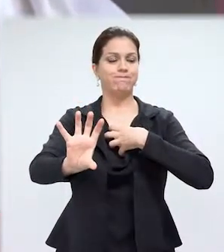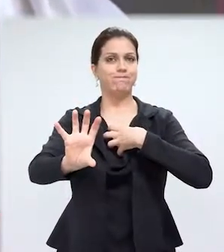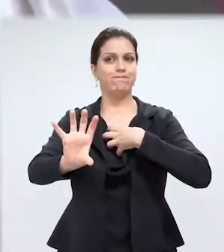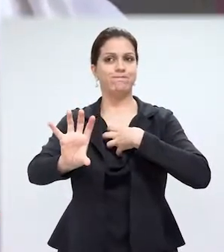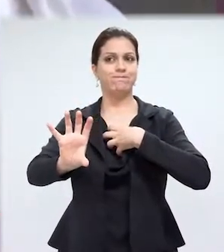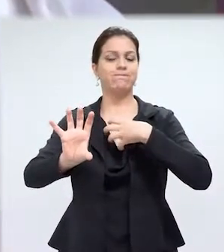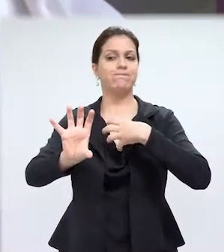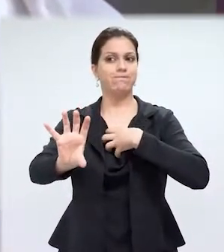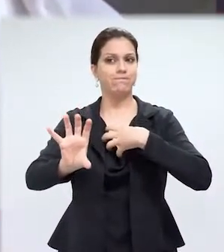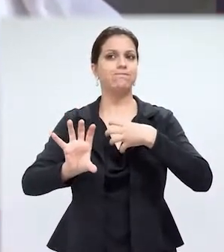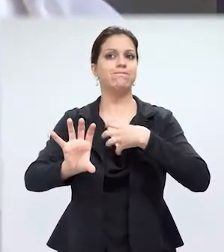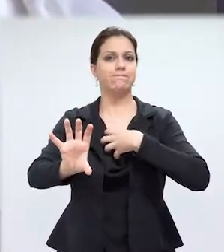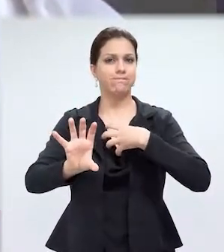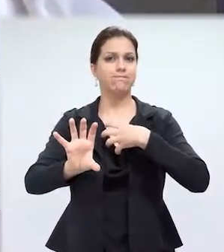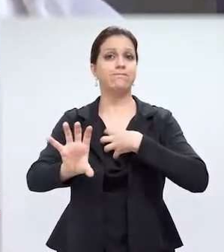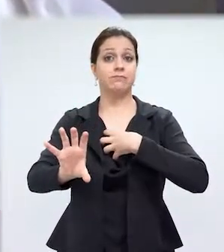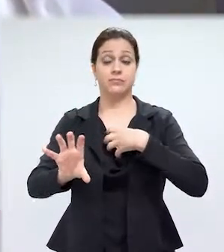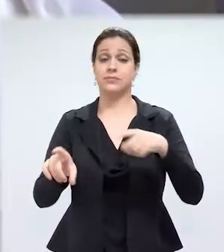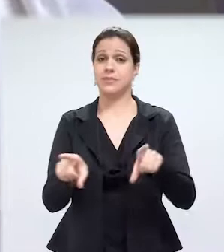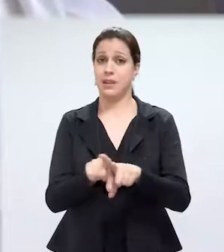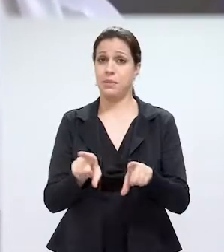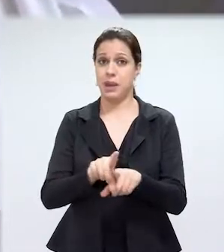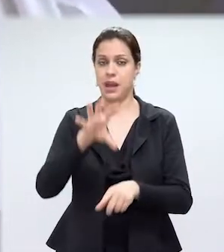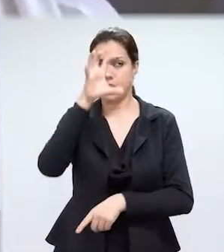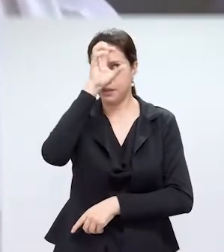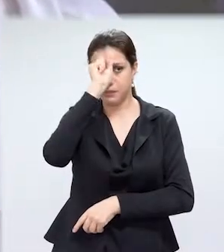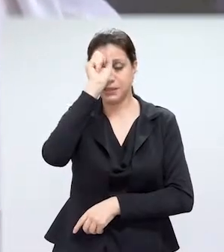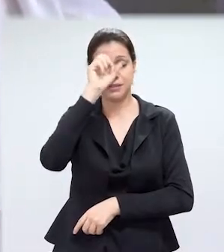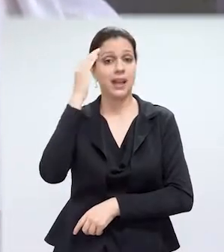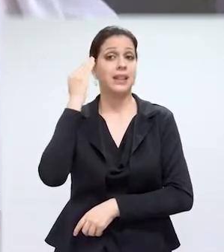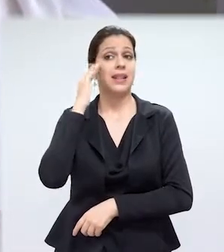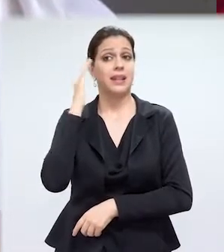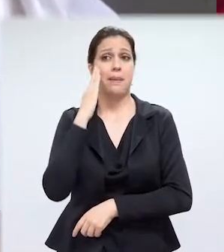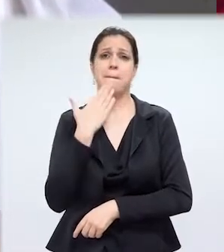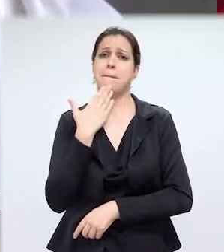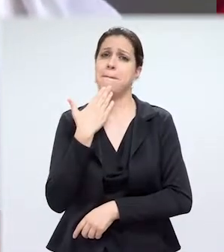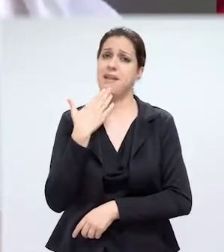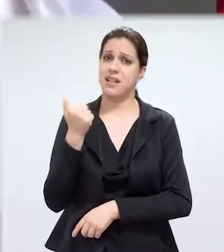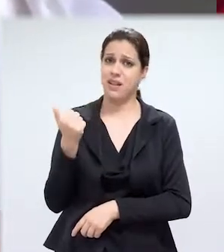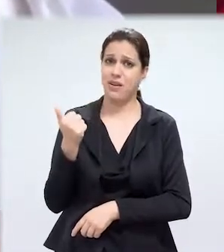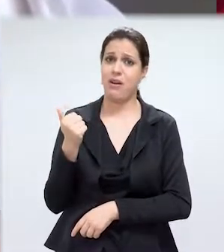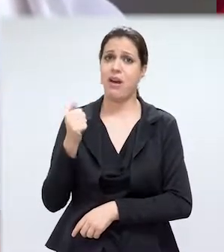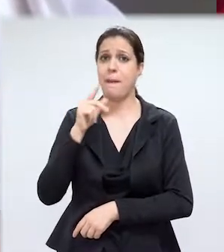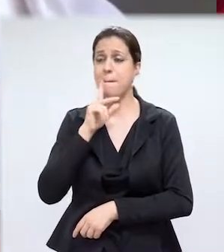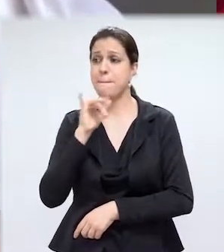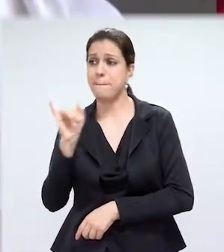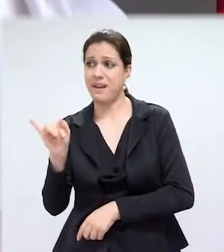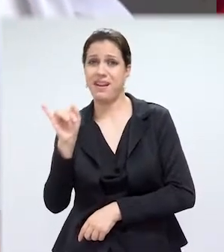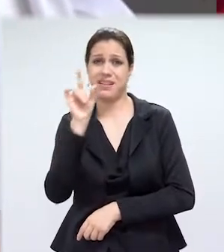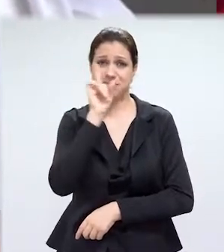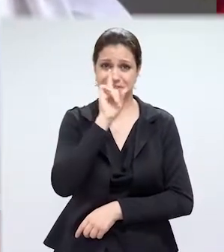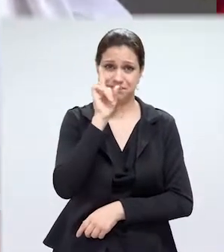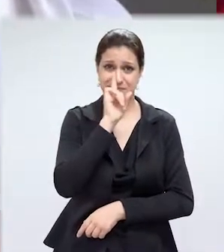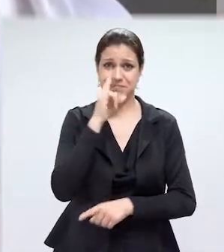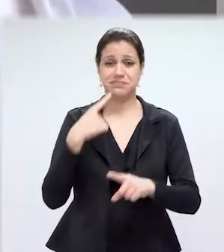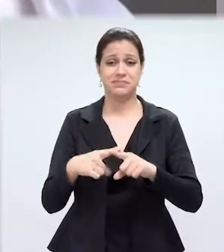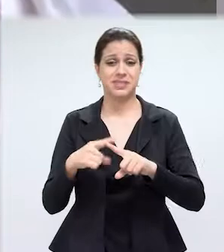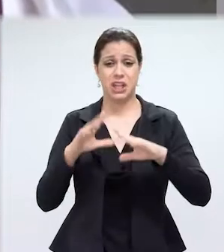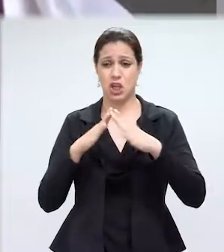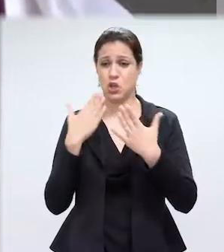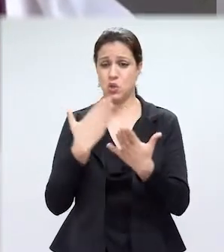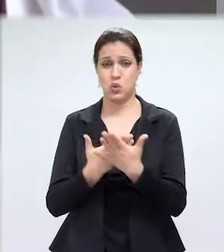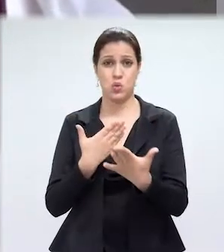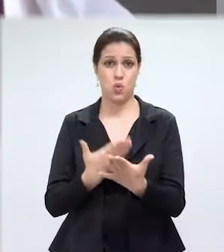ver, se colocar no lugar do outro, não é? Aprendemos a ser um pouco mais compreensivos, muitas vezes até com